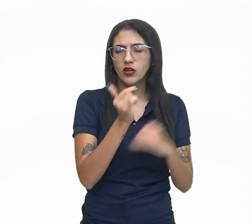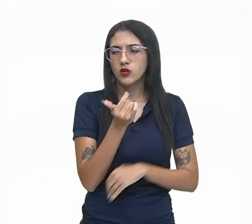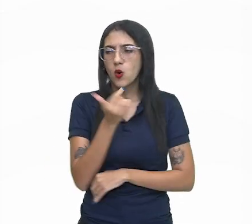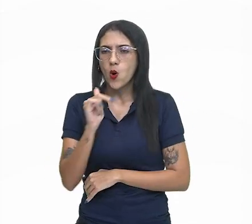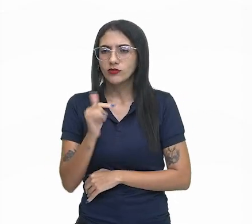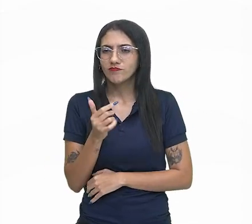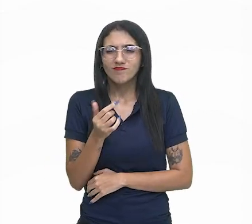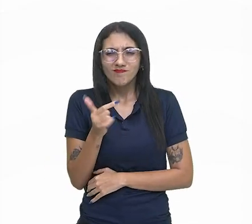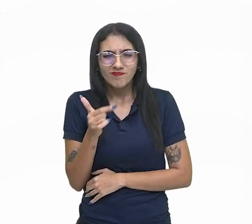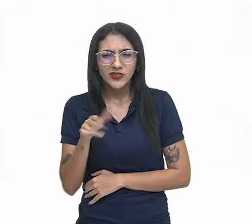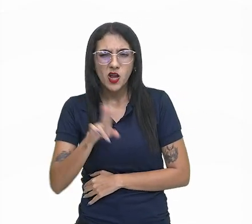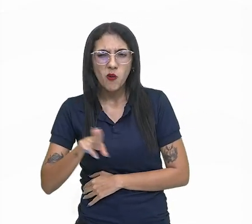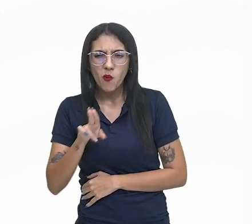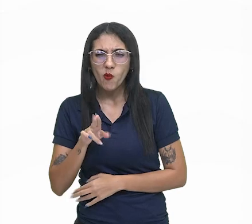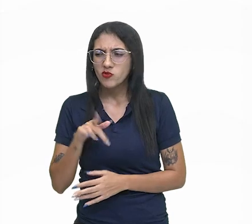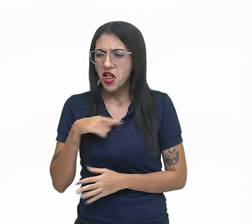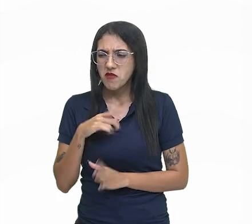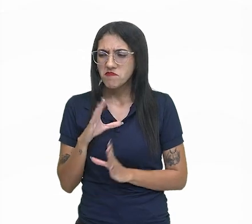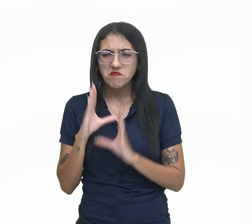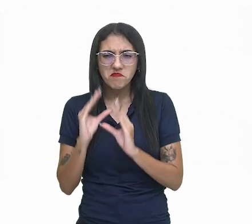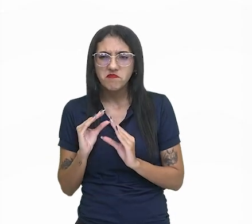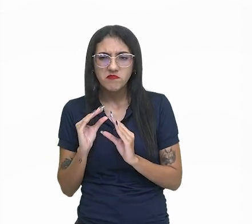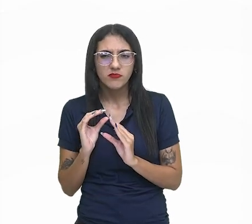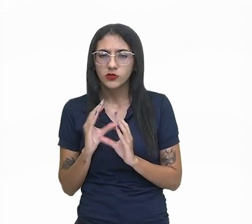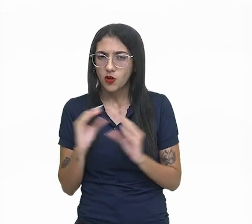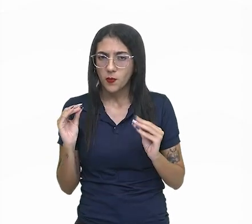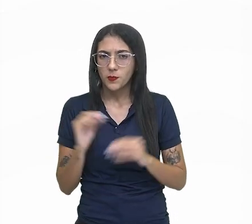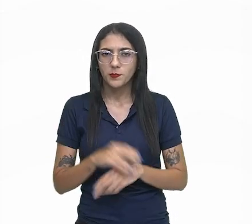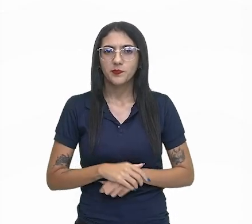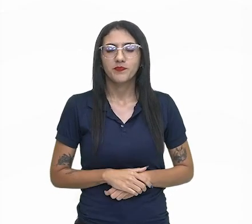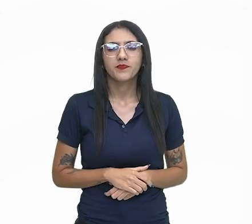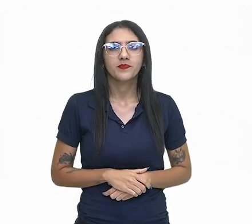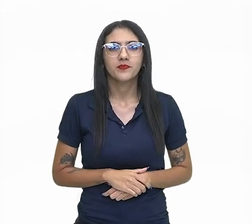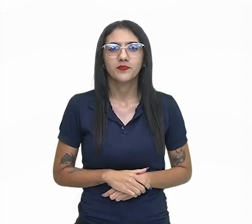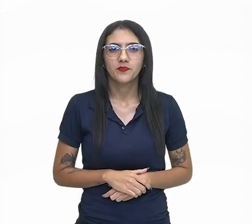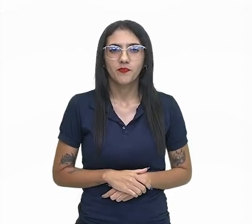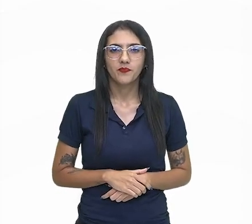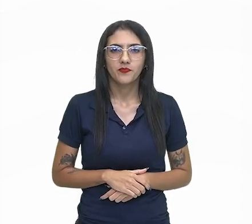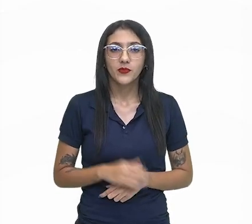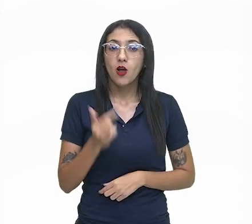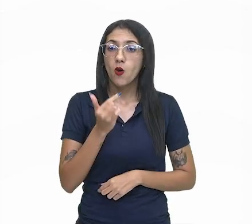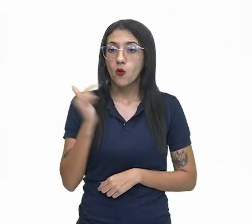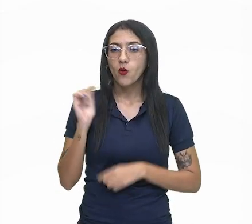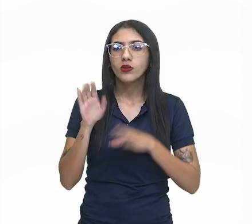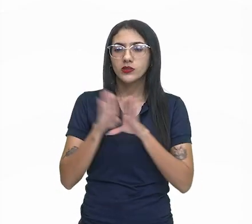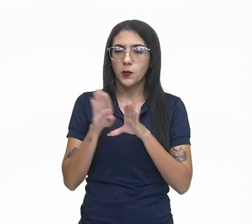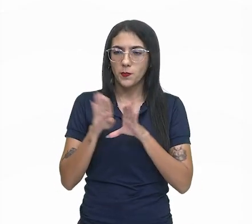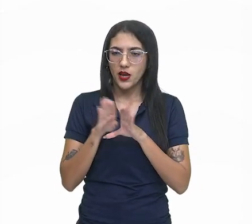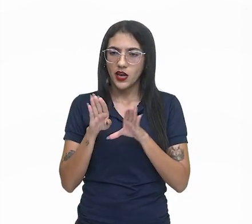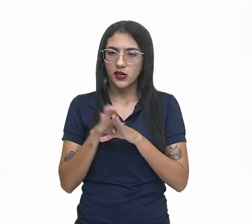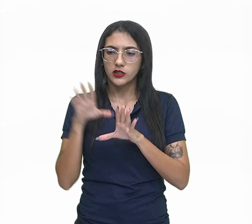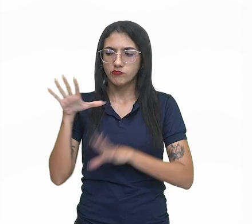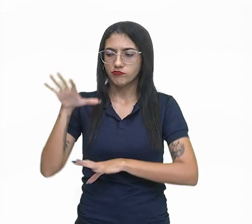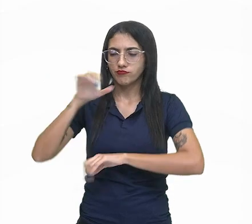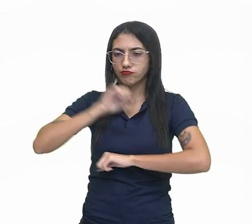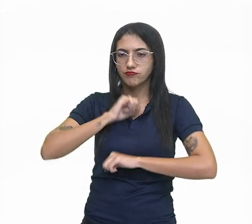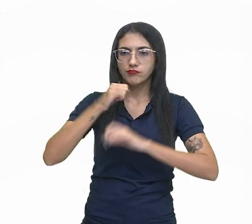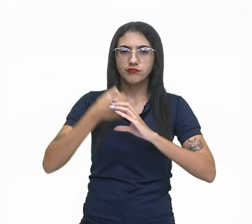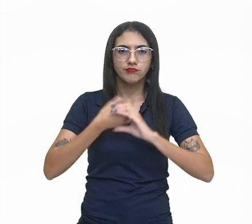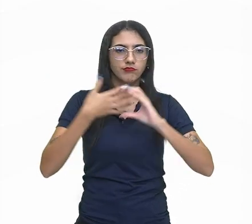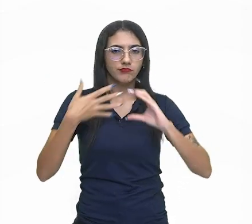pouco utilizadas atrofiavam. Nós temos aí a outra lei, que é a lei de herança dos caracteres, que